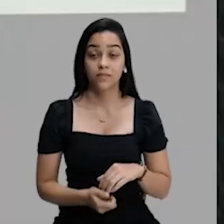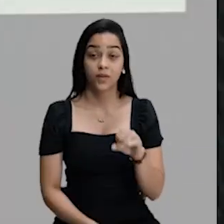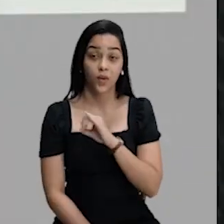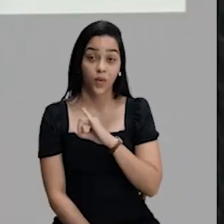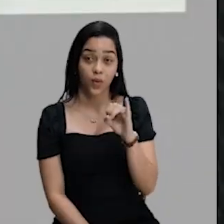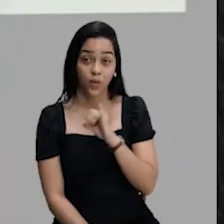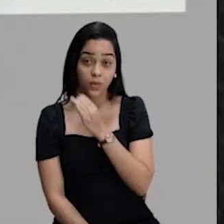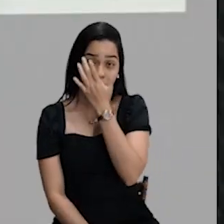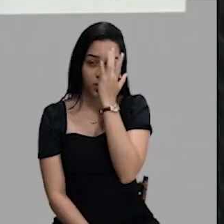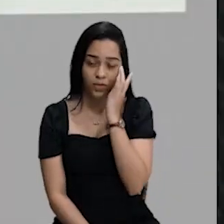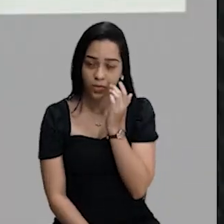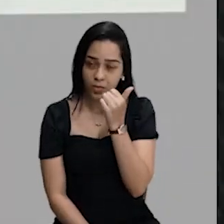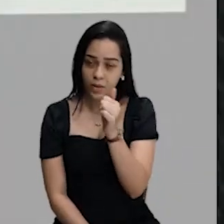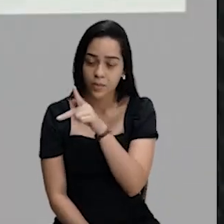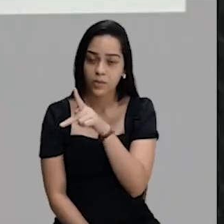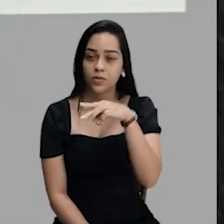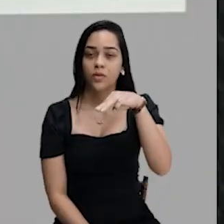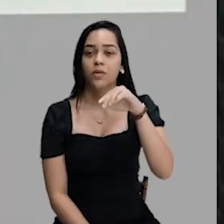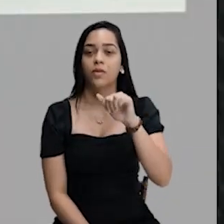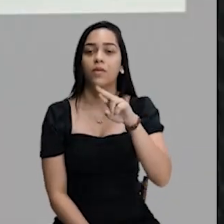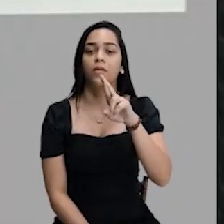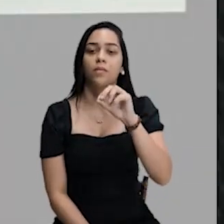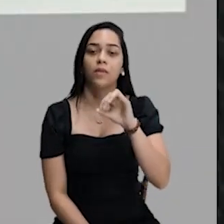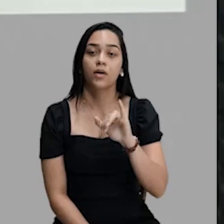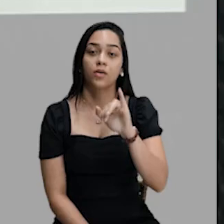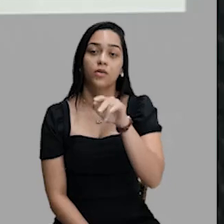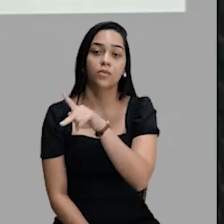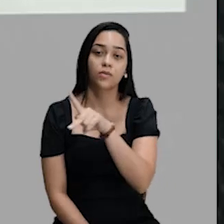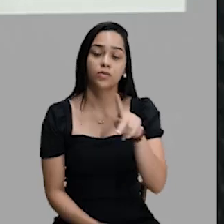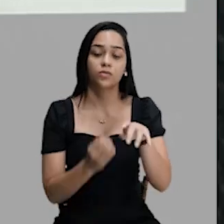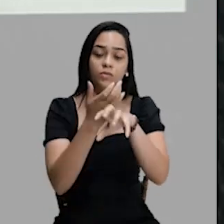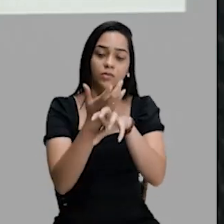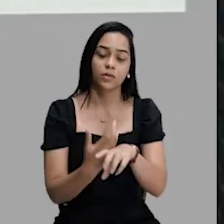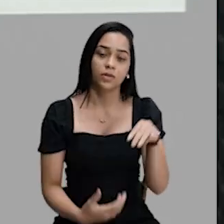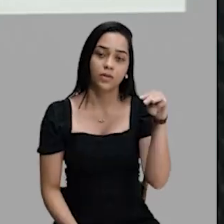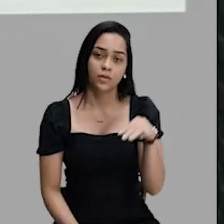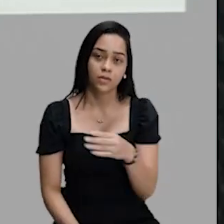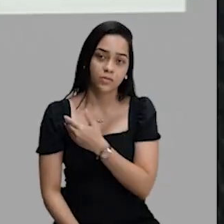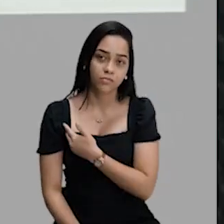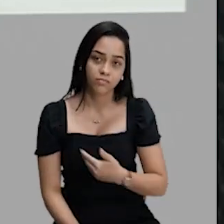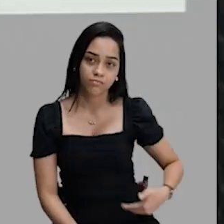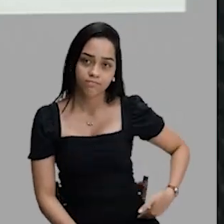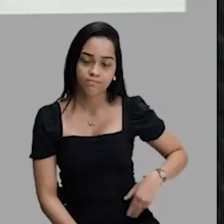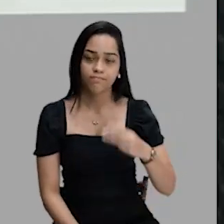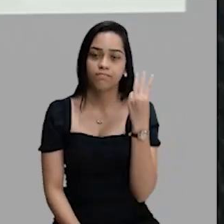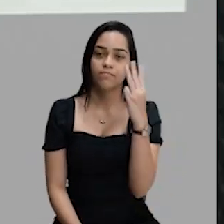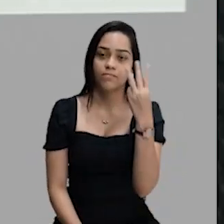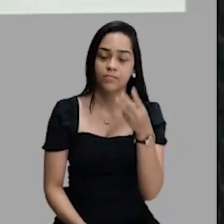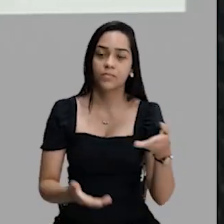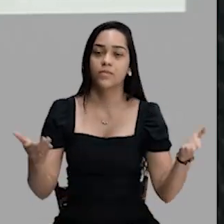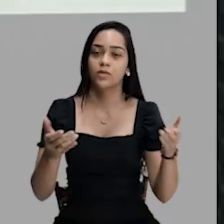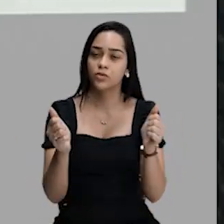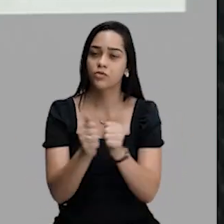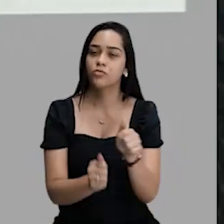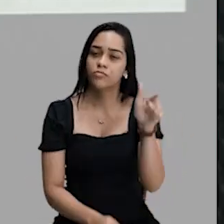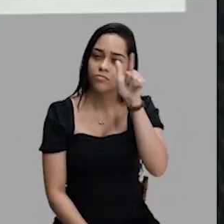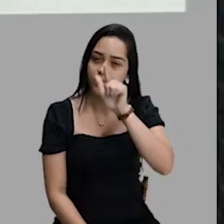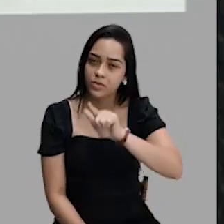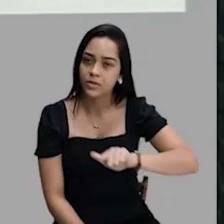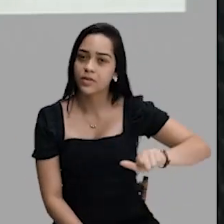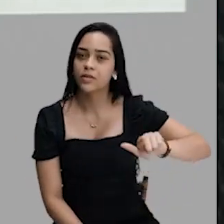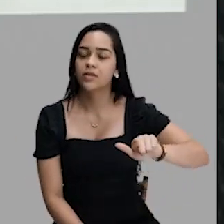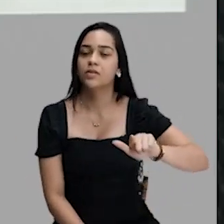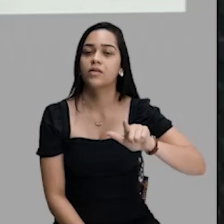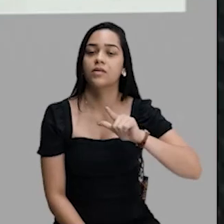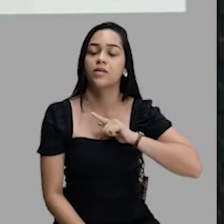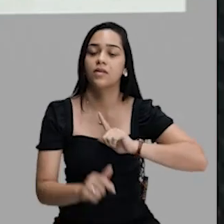Olá pessoal, aqui é o professor Maroni Beck, professor de matemática da Rede Estadual de Ensino do Maranhão. Está com vocês mais uma vez na